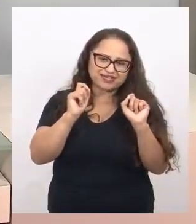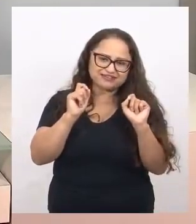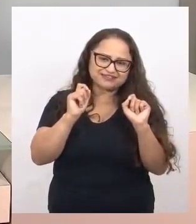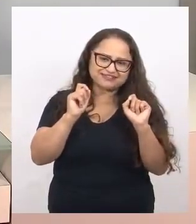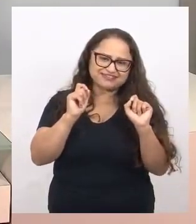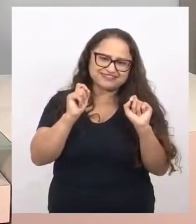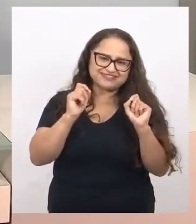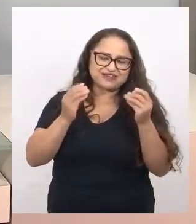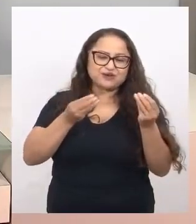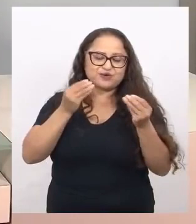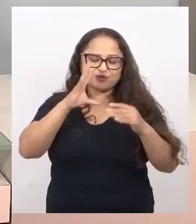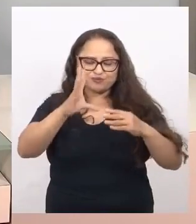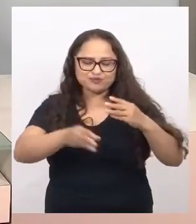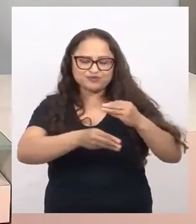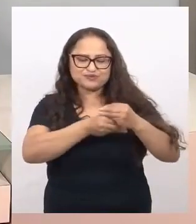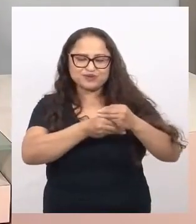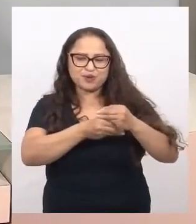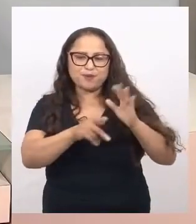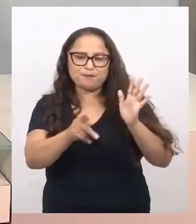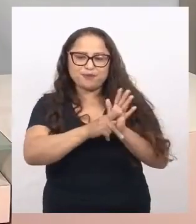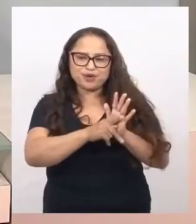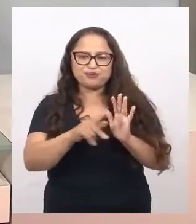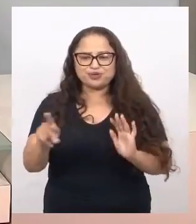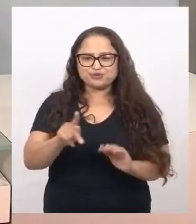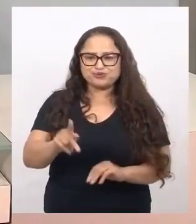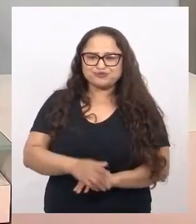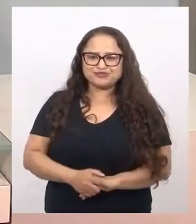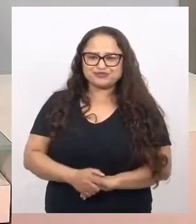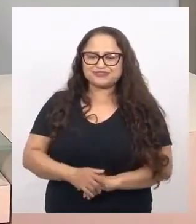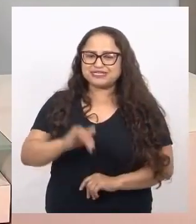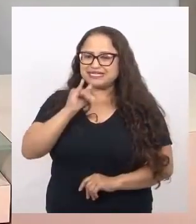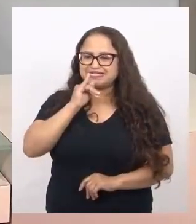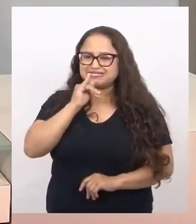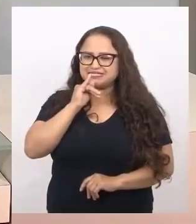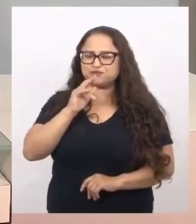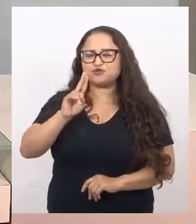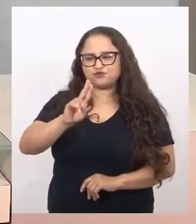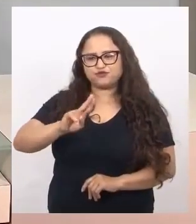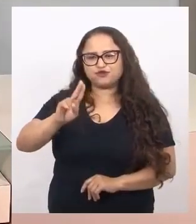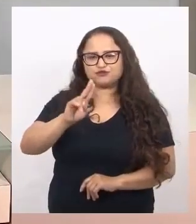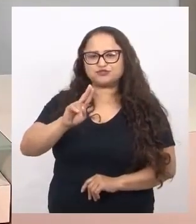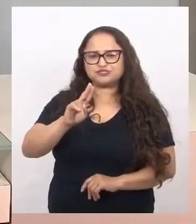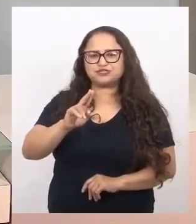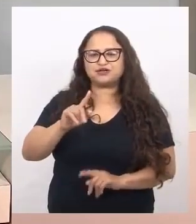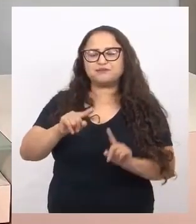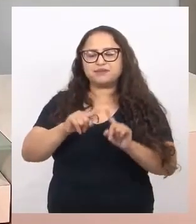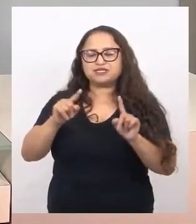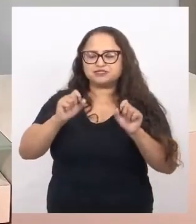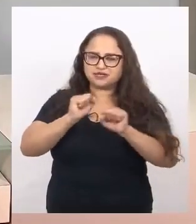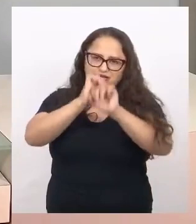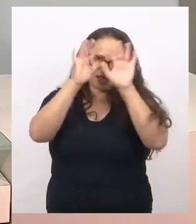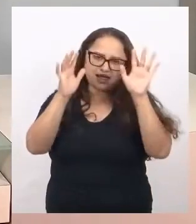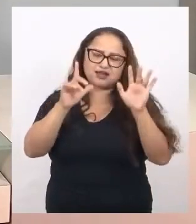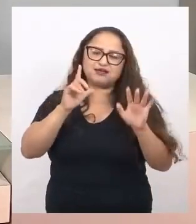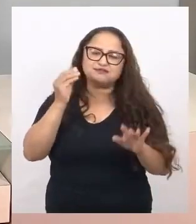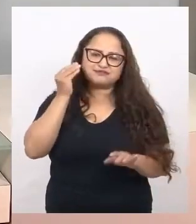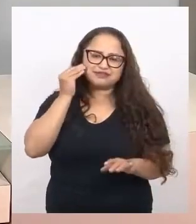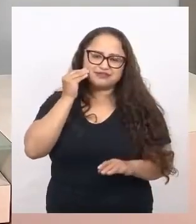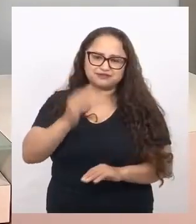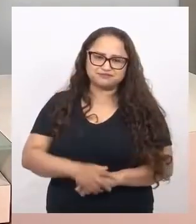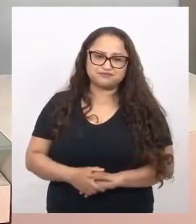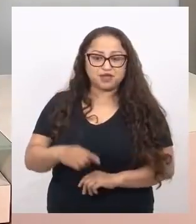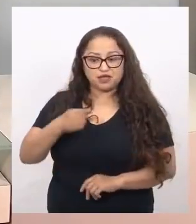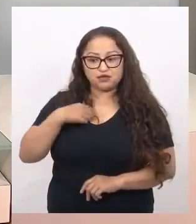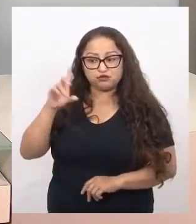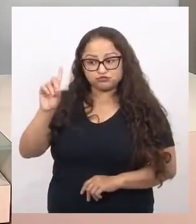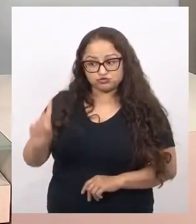dentro da composição da jornada do professor. Então, por exemplo, eu vou usar o mesmo exemplo, mas eu vou tentar ser mais claro. Eu sou diretora de uma